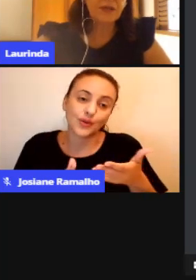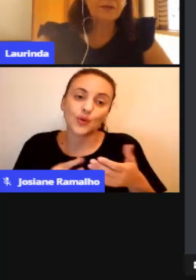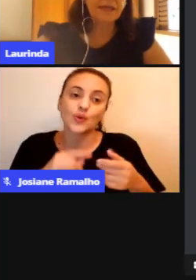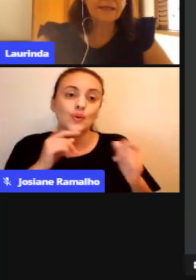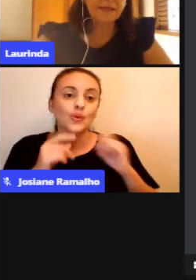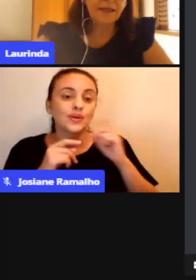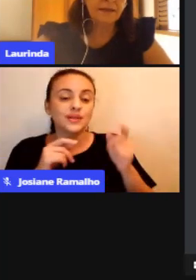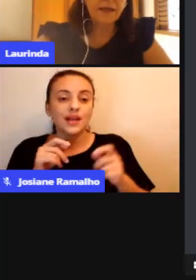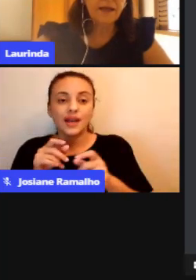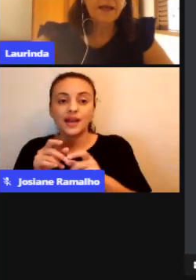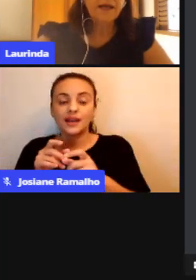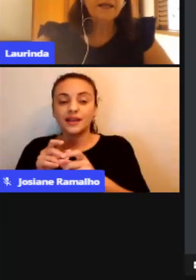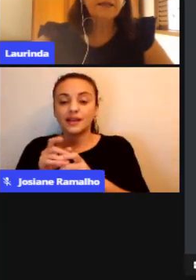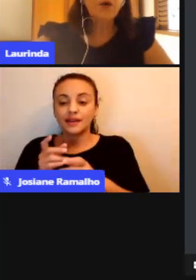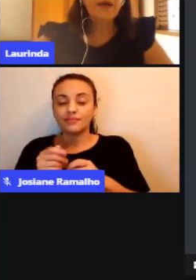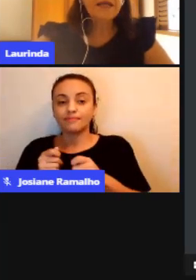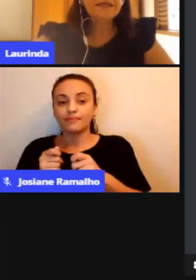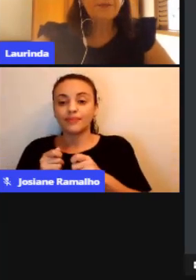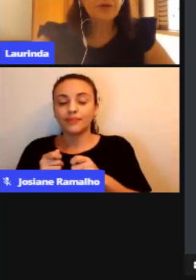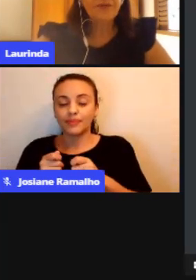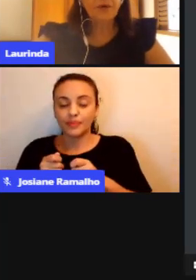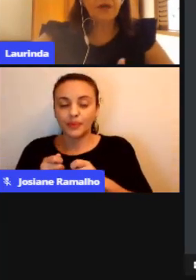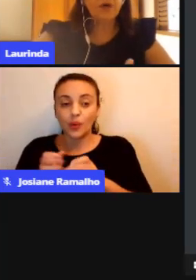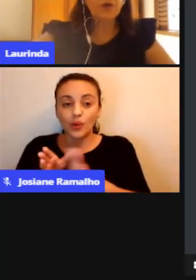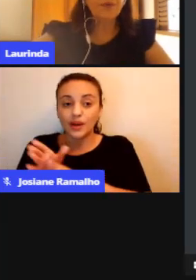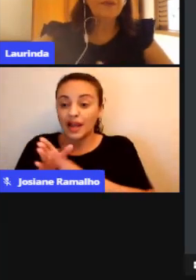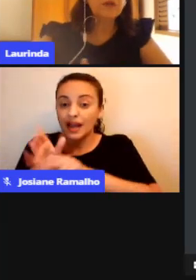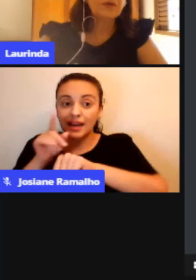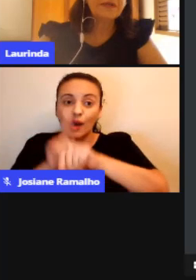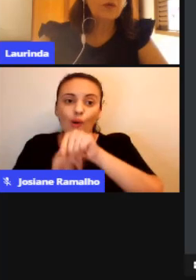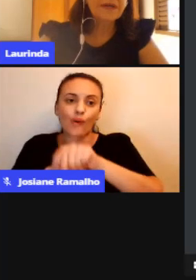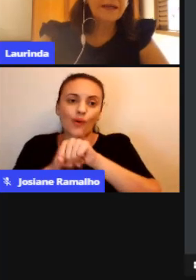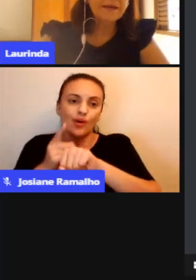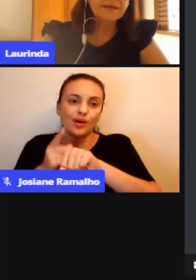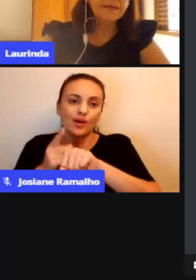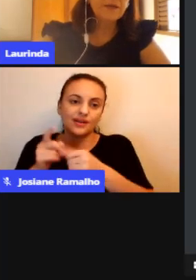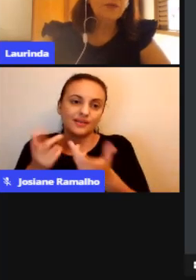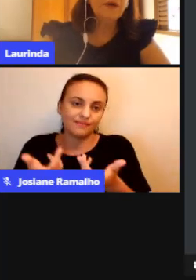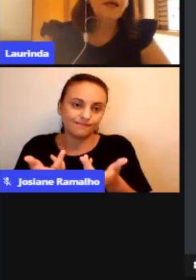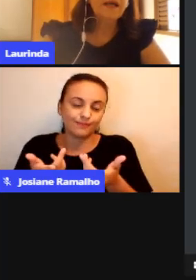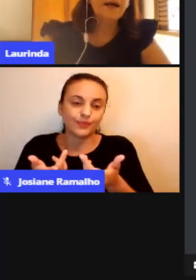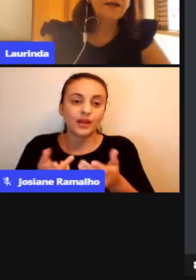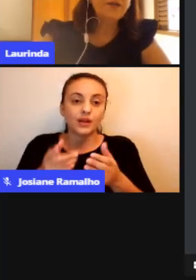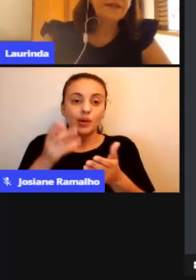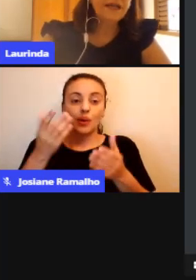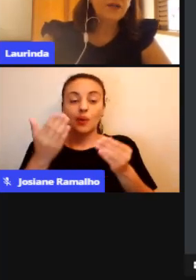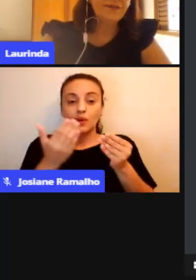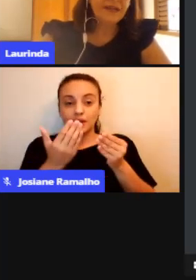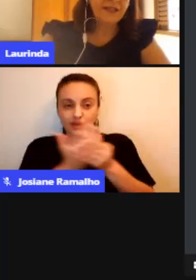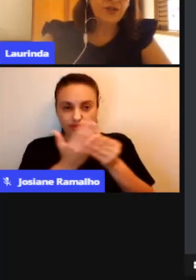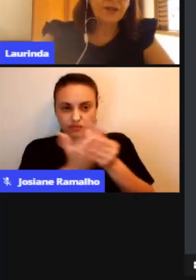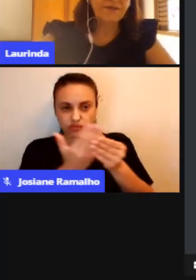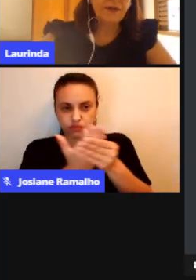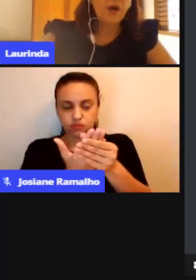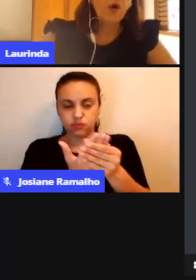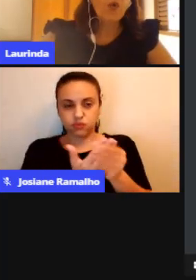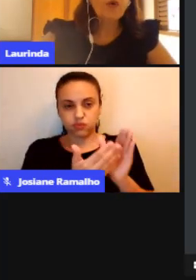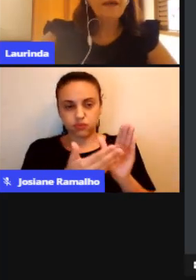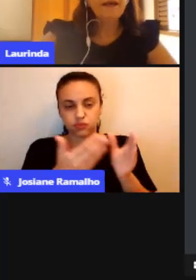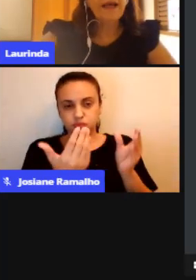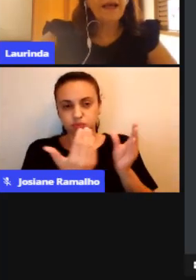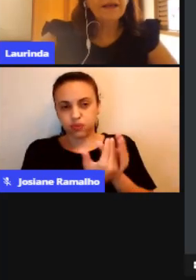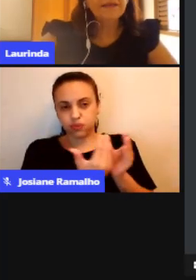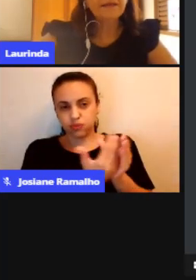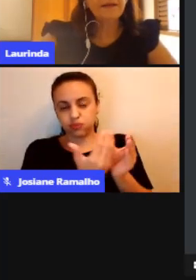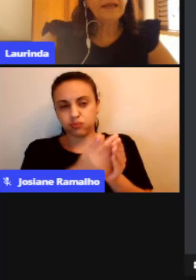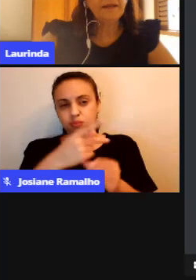intervenções no momento da escrita. Então, esse portfólio, a hora que o professor está organizando a atividade avaliativa,